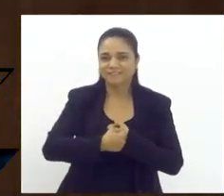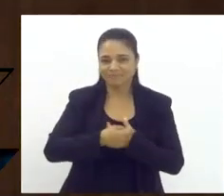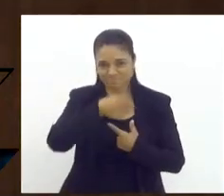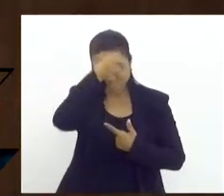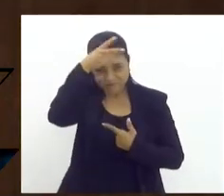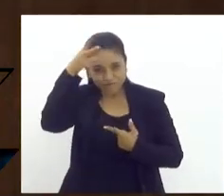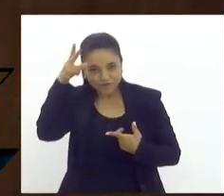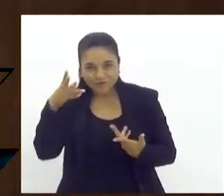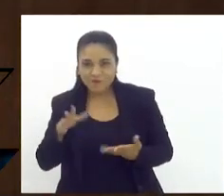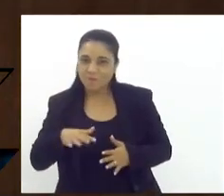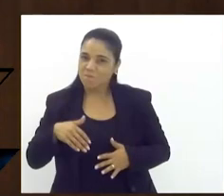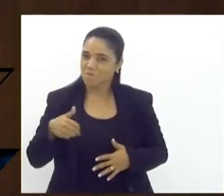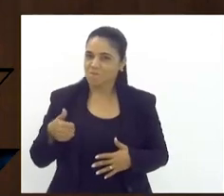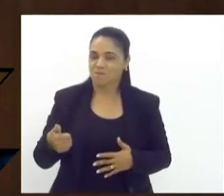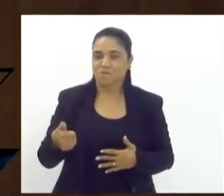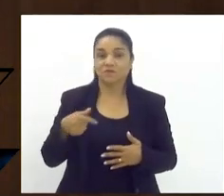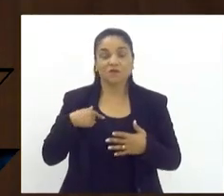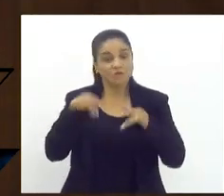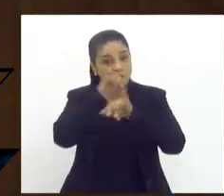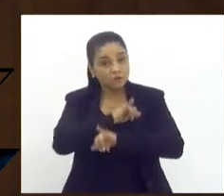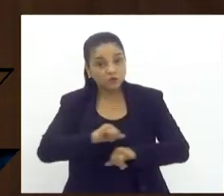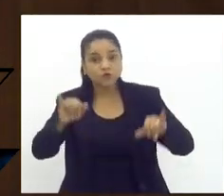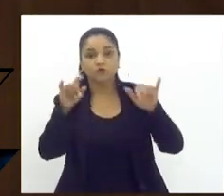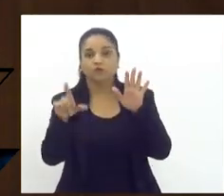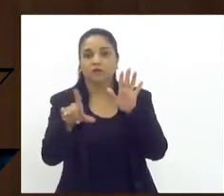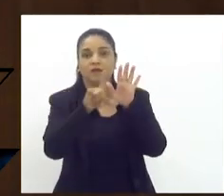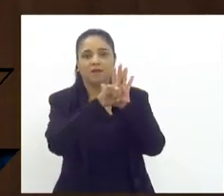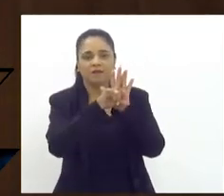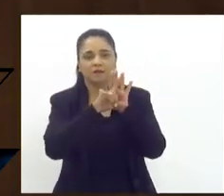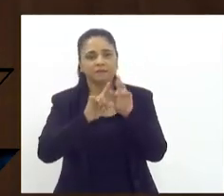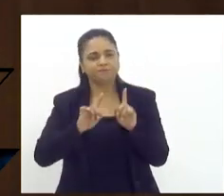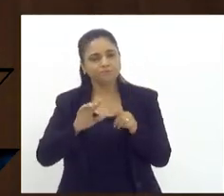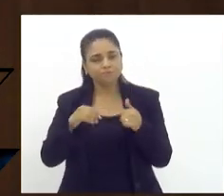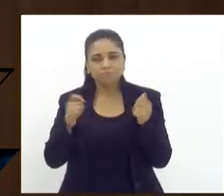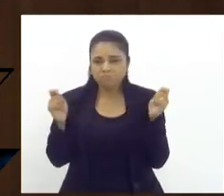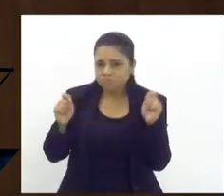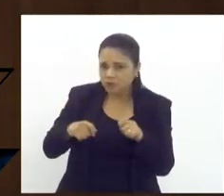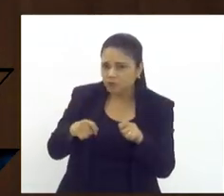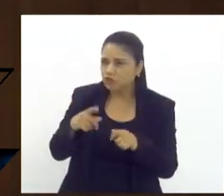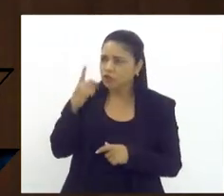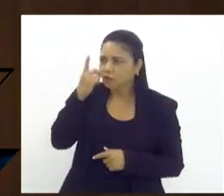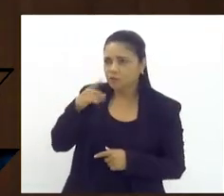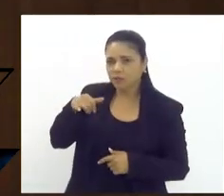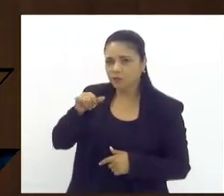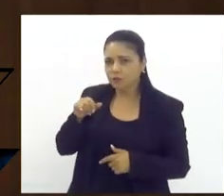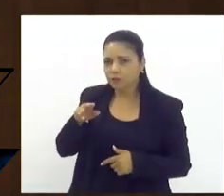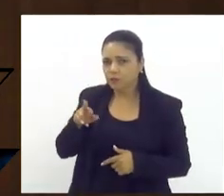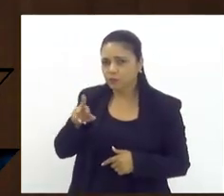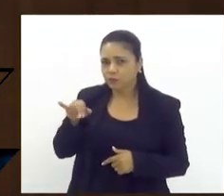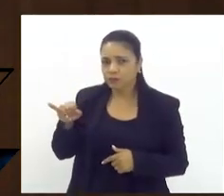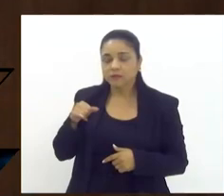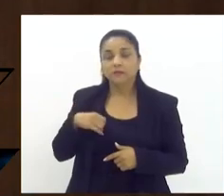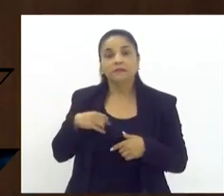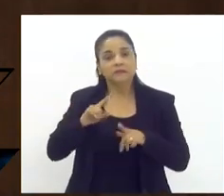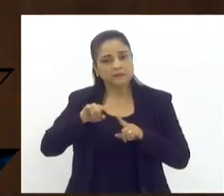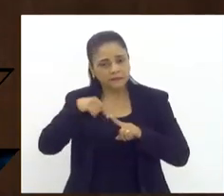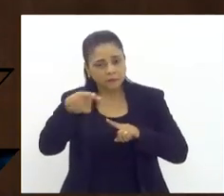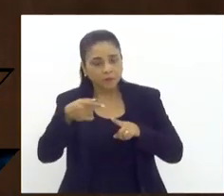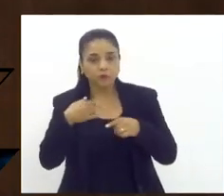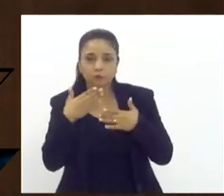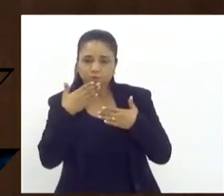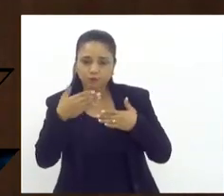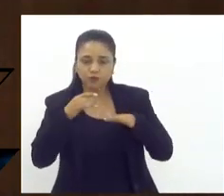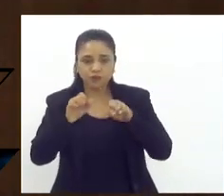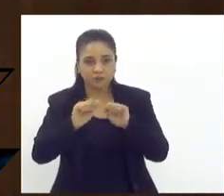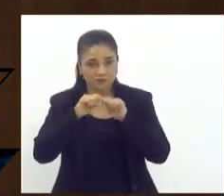divulgar essa lei a gente podia depois Deputado Yuri pedi aqui na Assembleia para ajudarem a